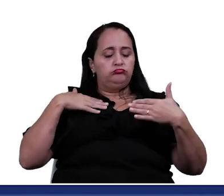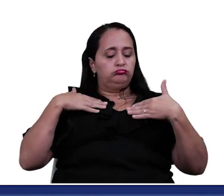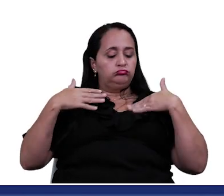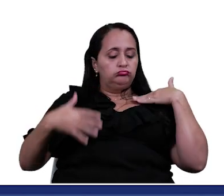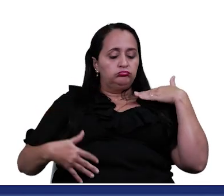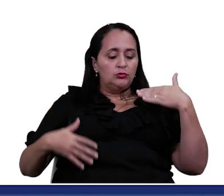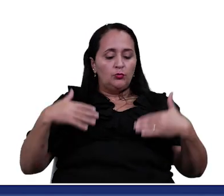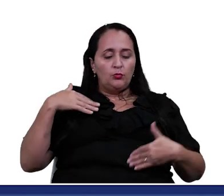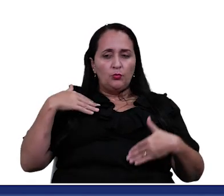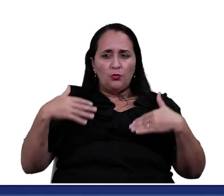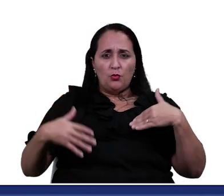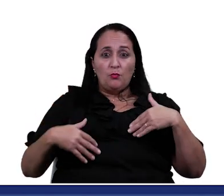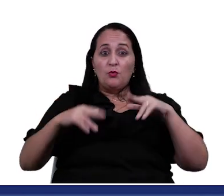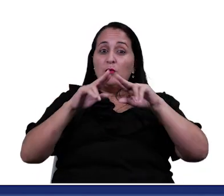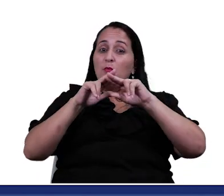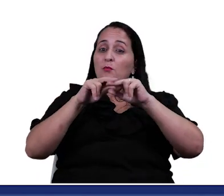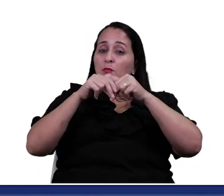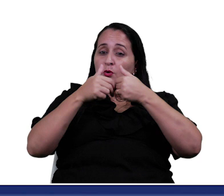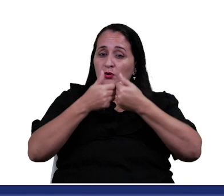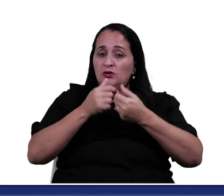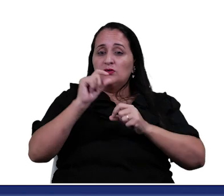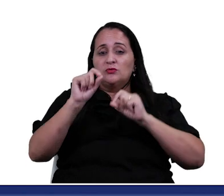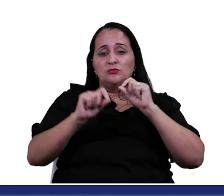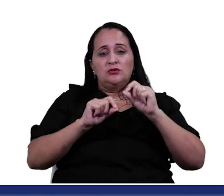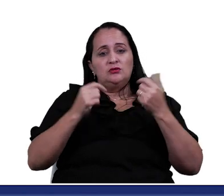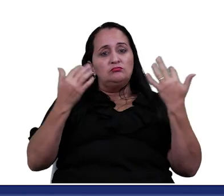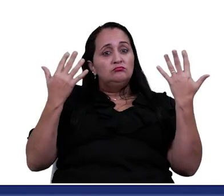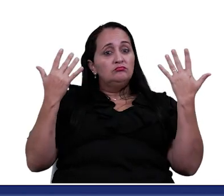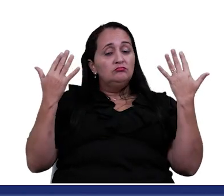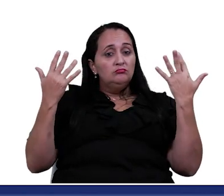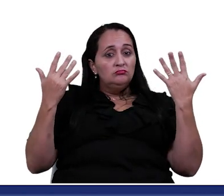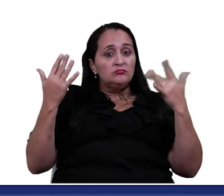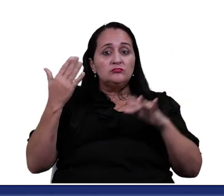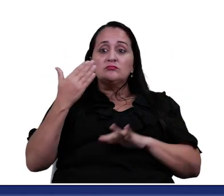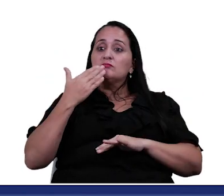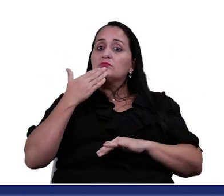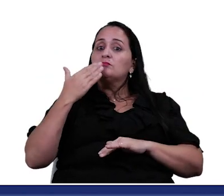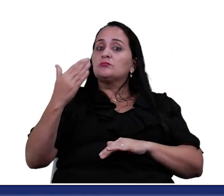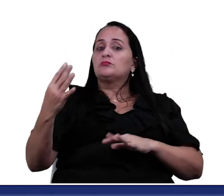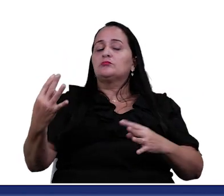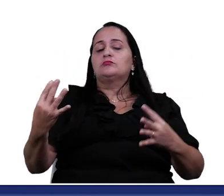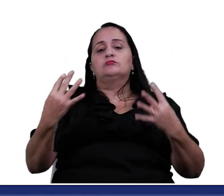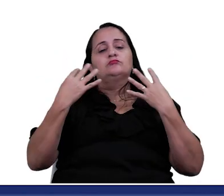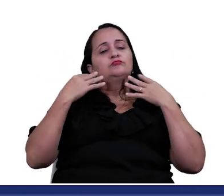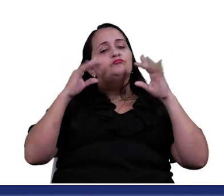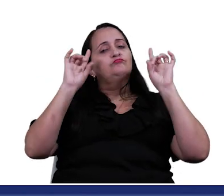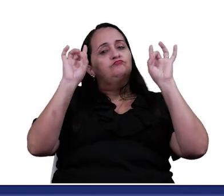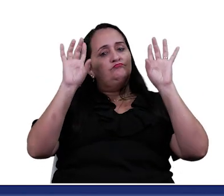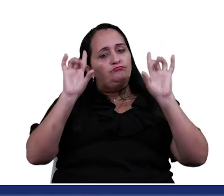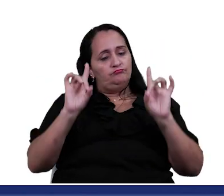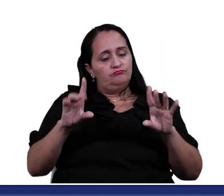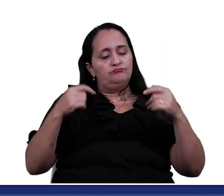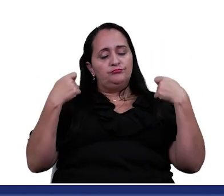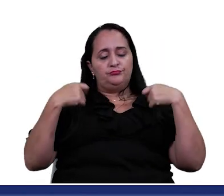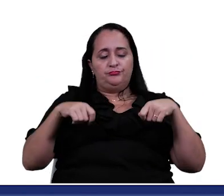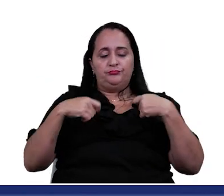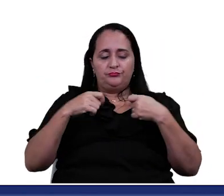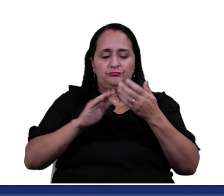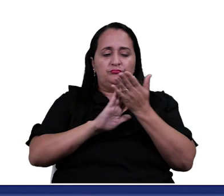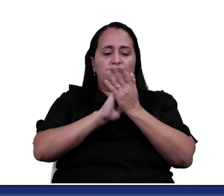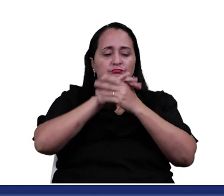corpo. Por isso, as mãos pedem atenção especial. Devem ser